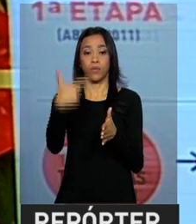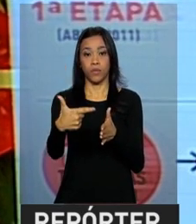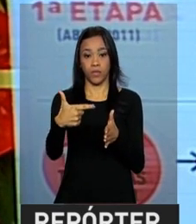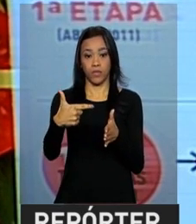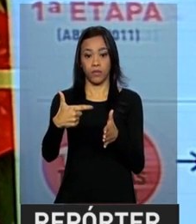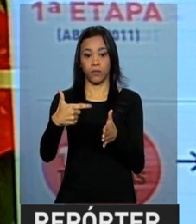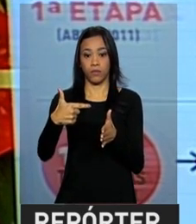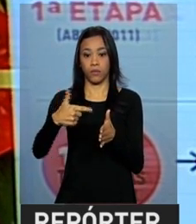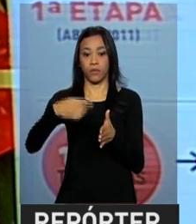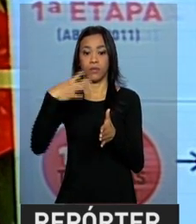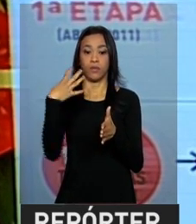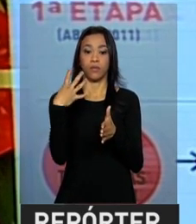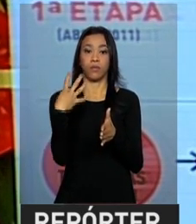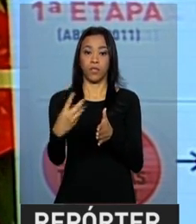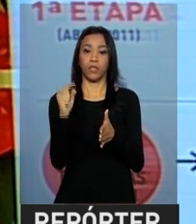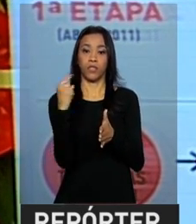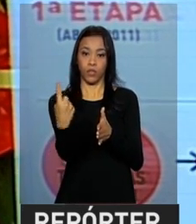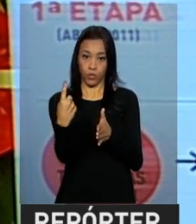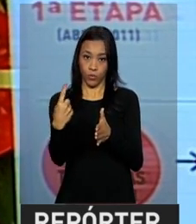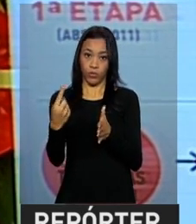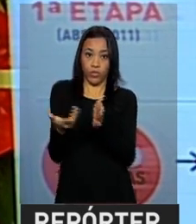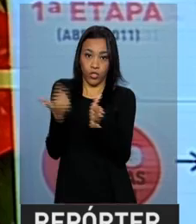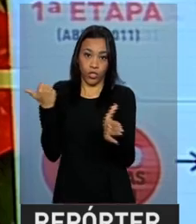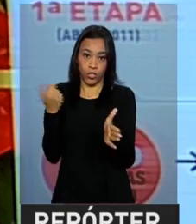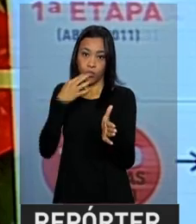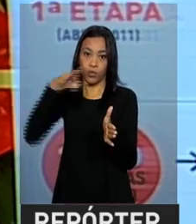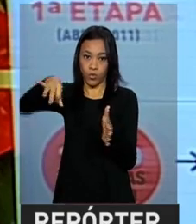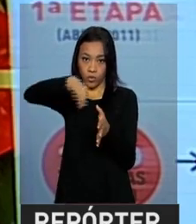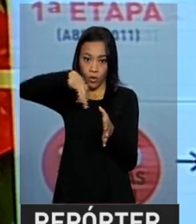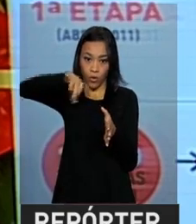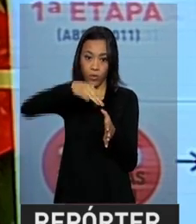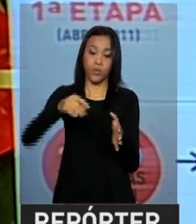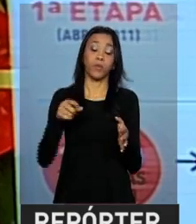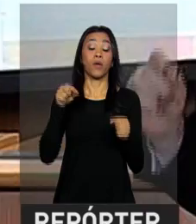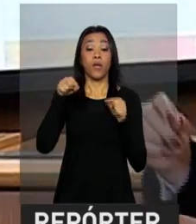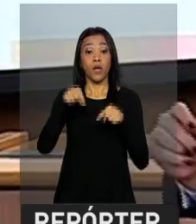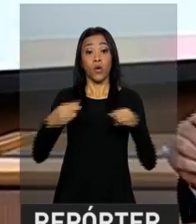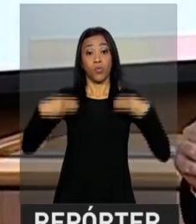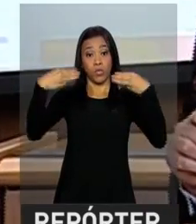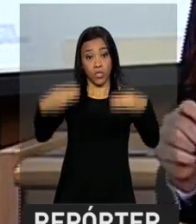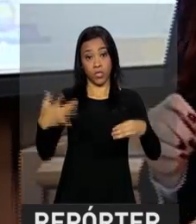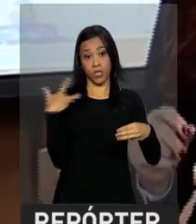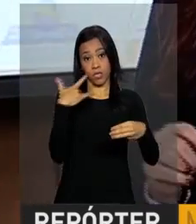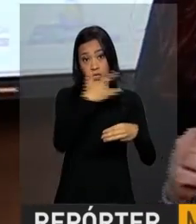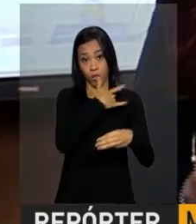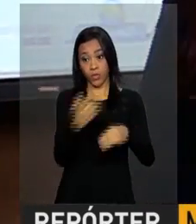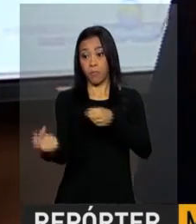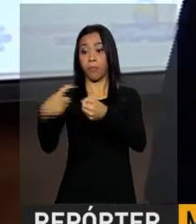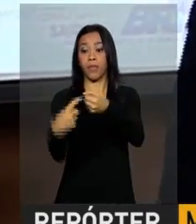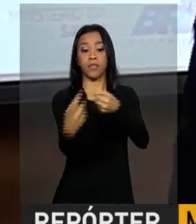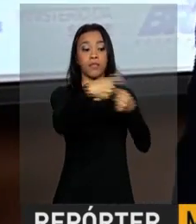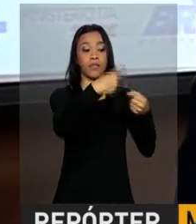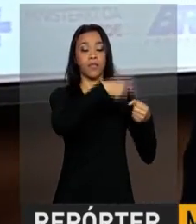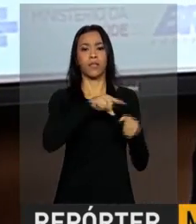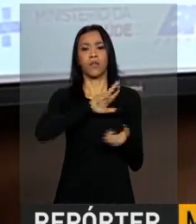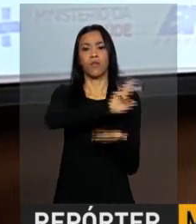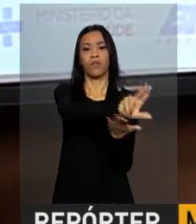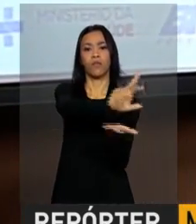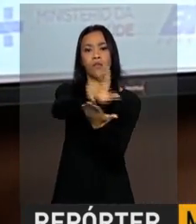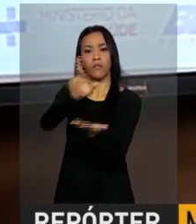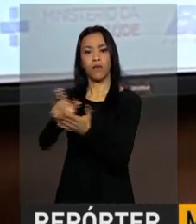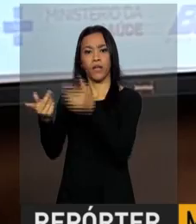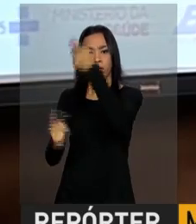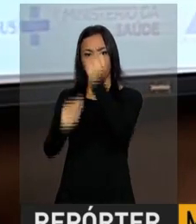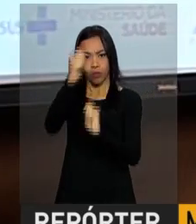sódio juntando as três etapas o Ministério da Saúde em parceria com as indústrias já conseguiu reduzir